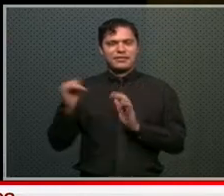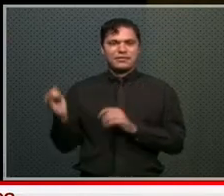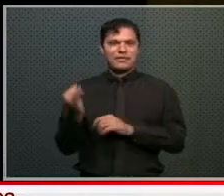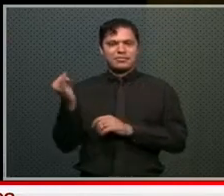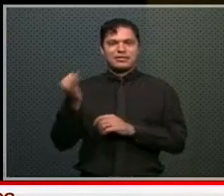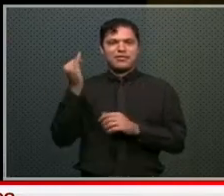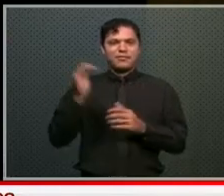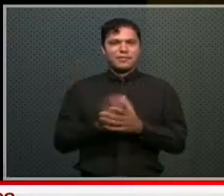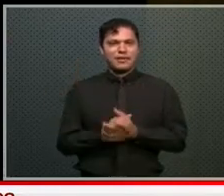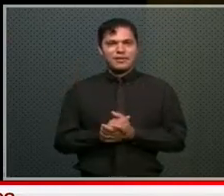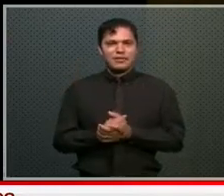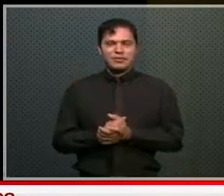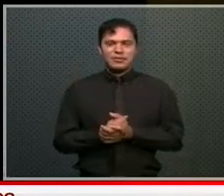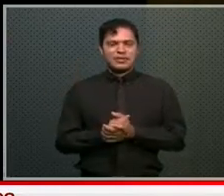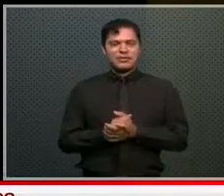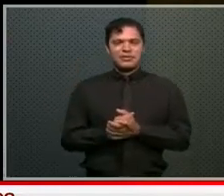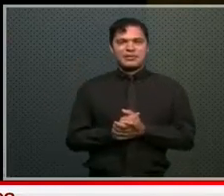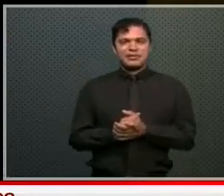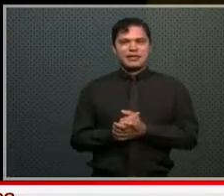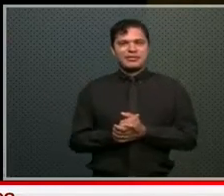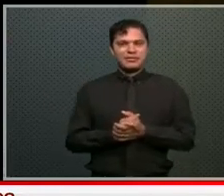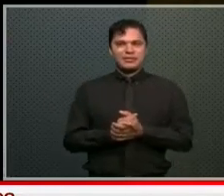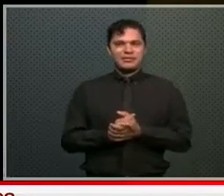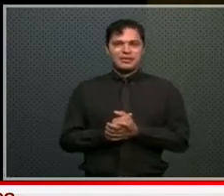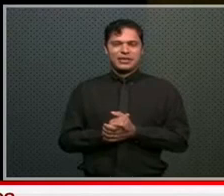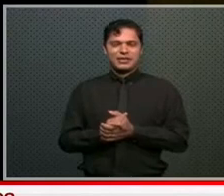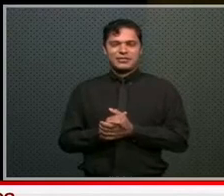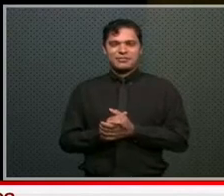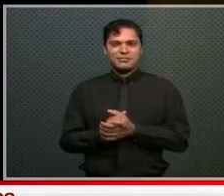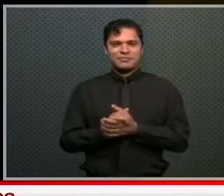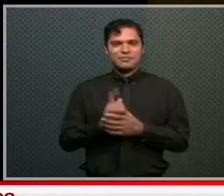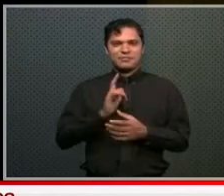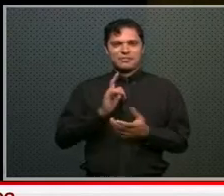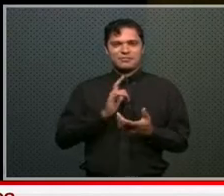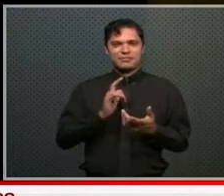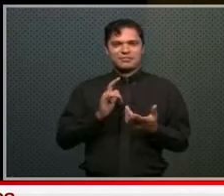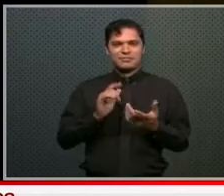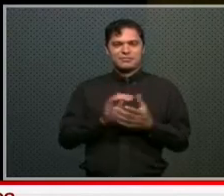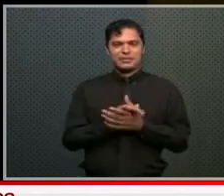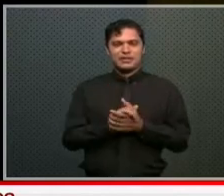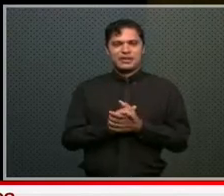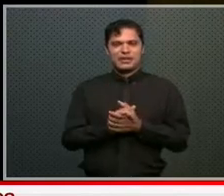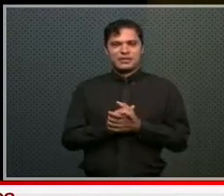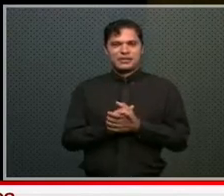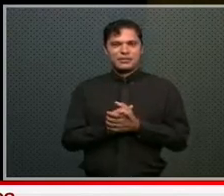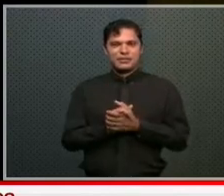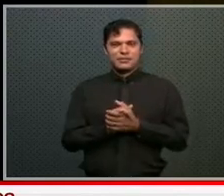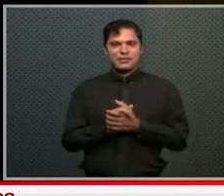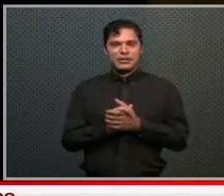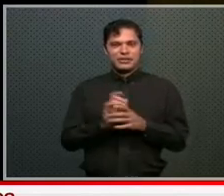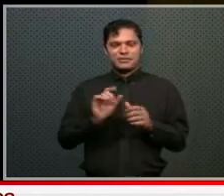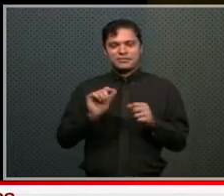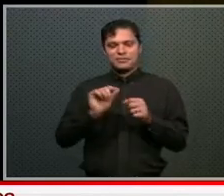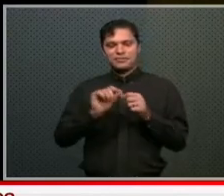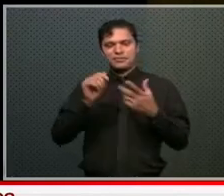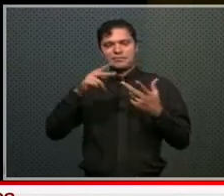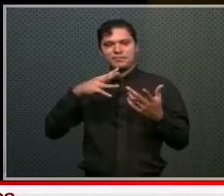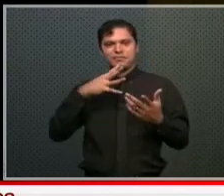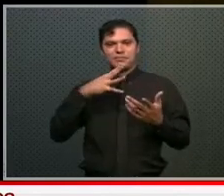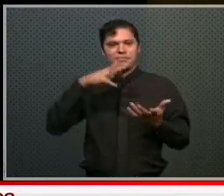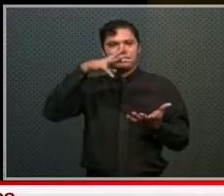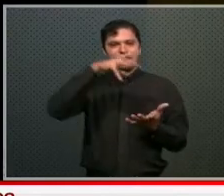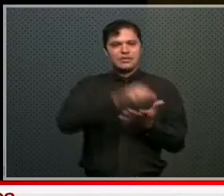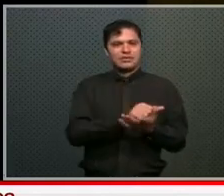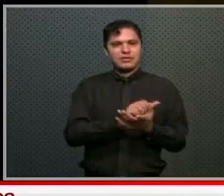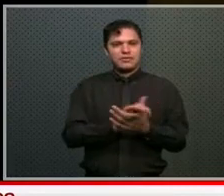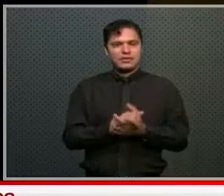agropecuária pública de qualidade e Florestal do Brasil mas muito além é um reconhecimento